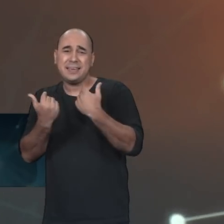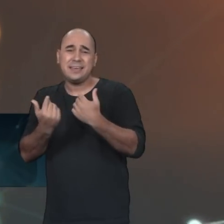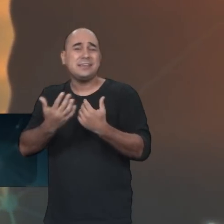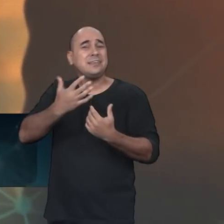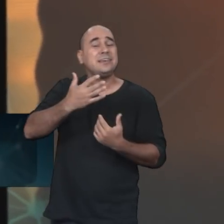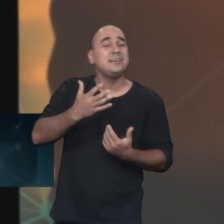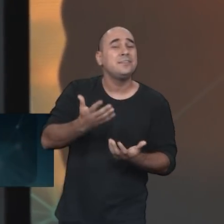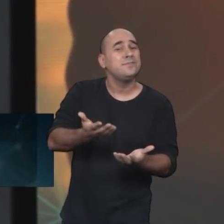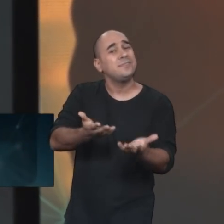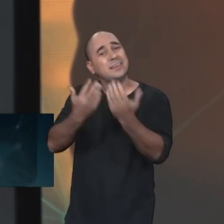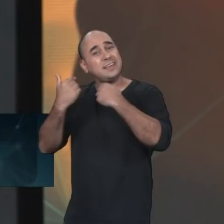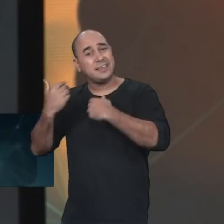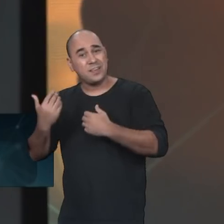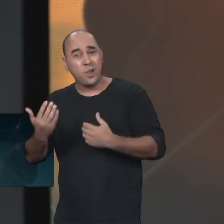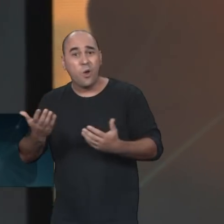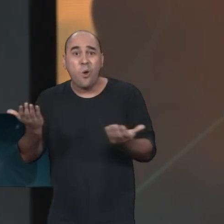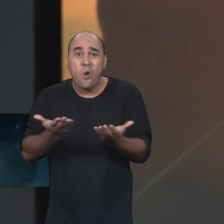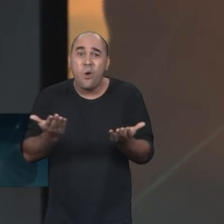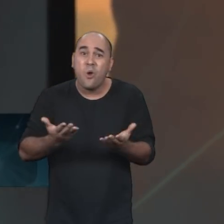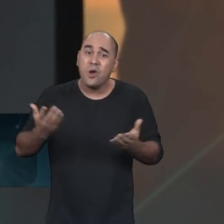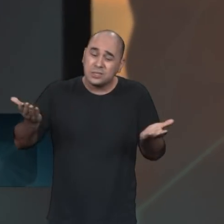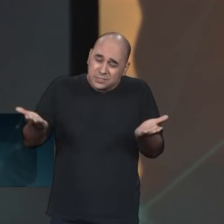Hoje é o dia de